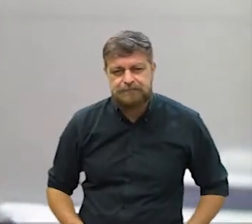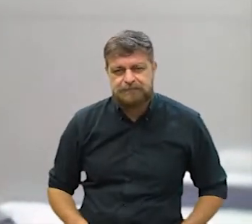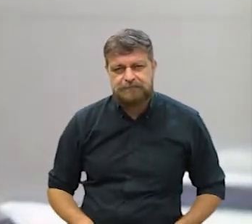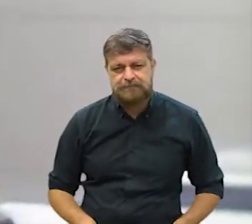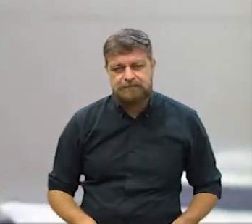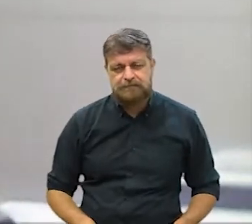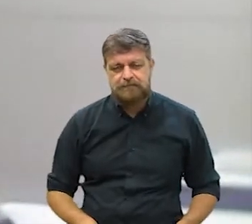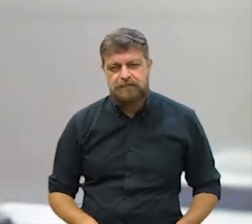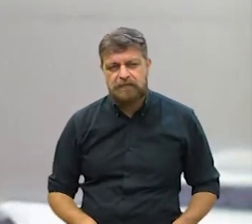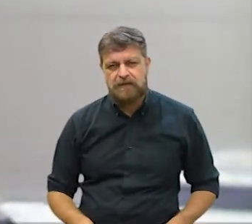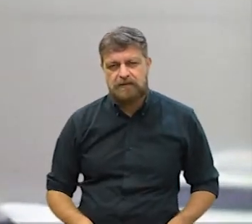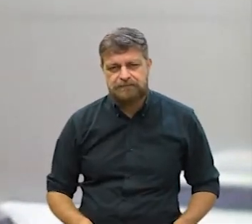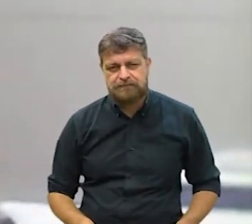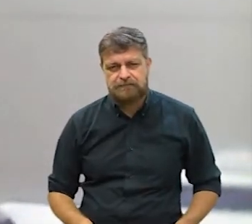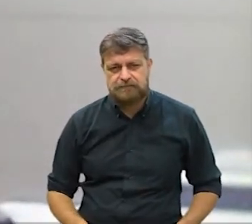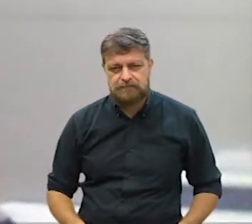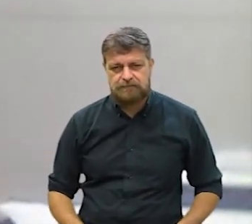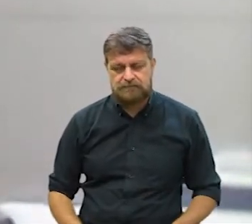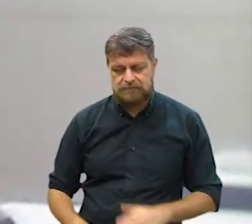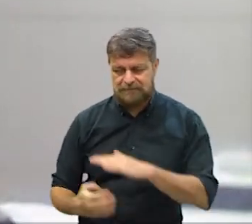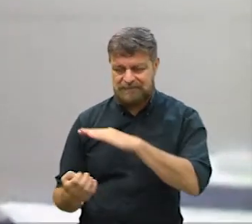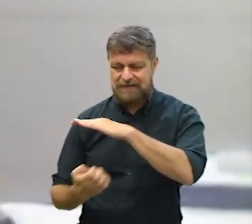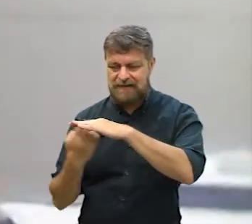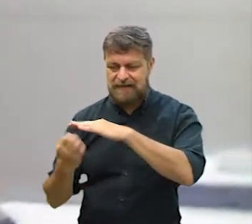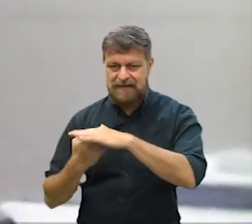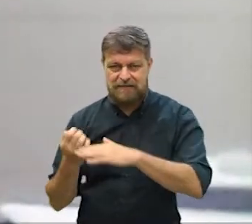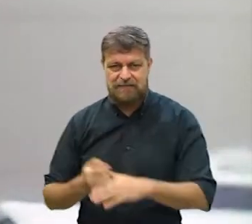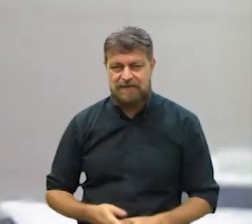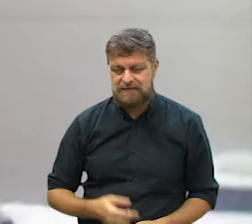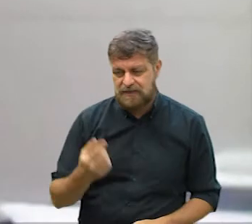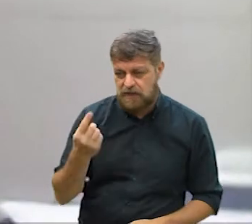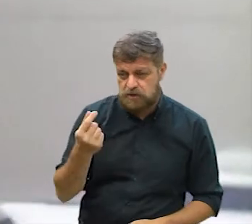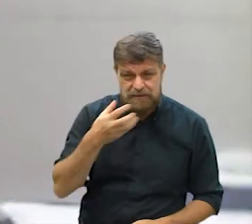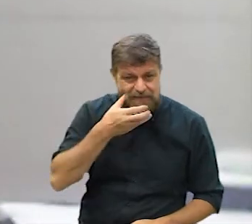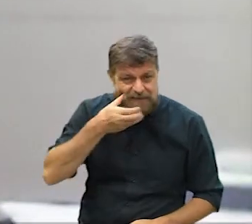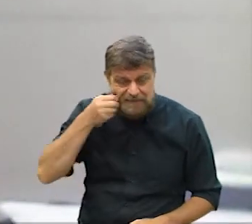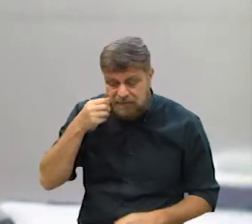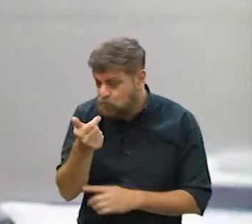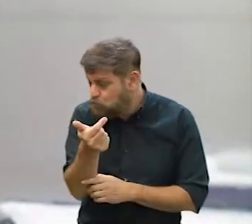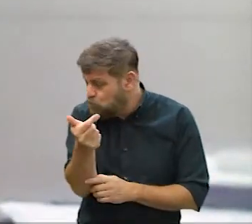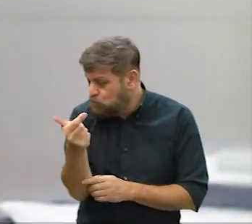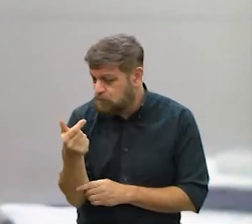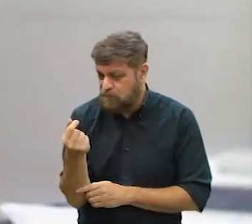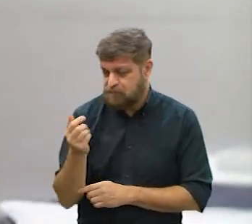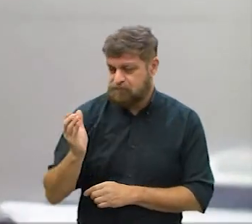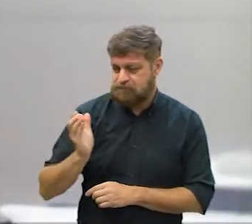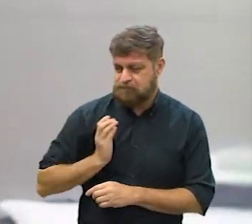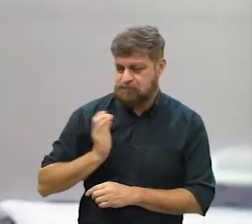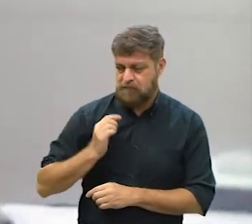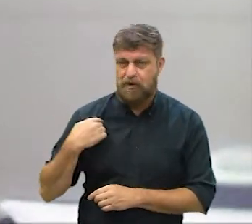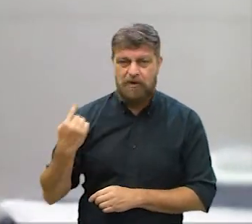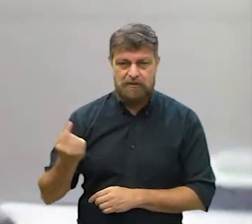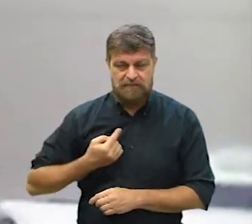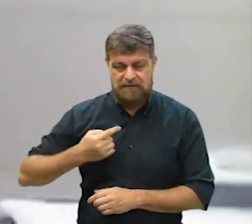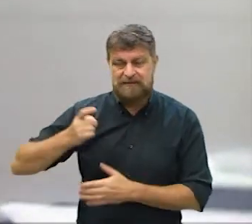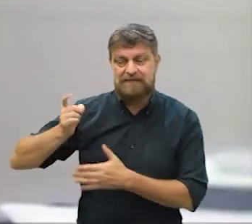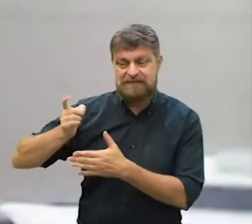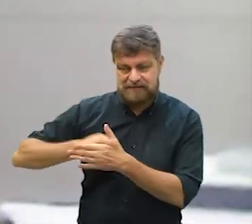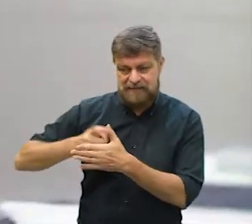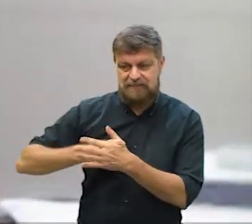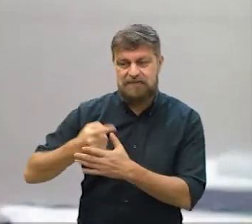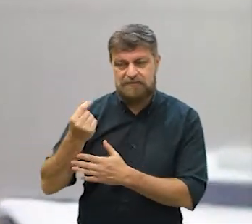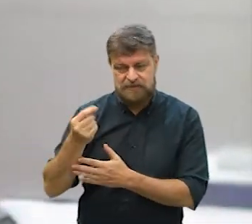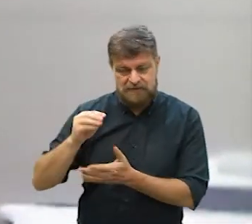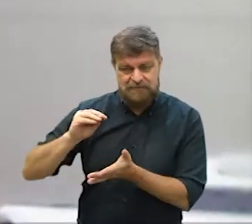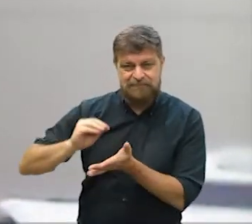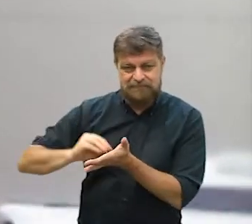como a companhia também não tem uma situação boa, né? Nós somos deficitários hoje